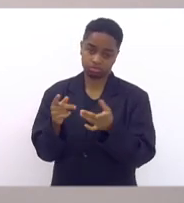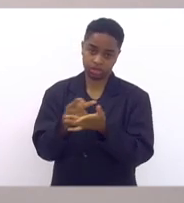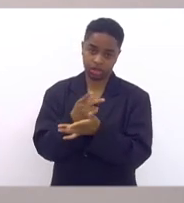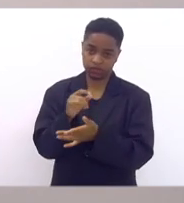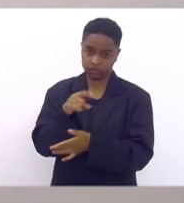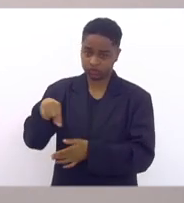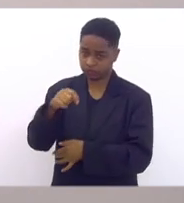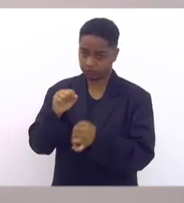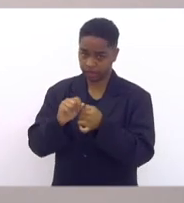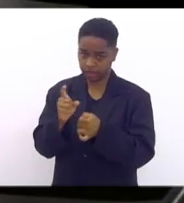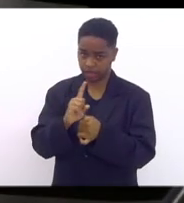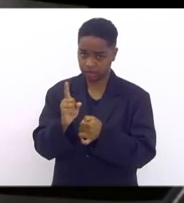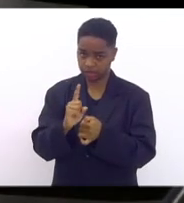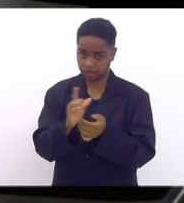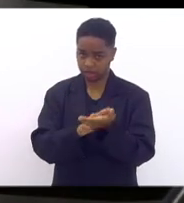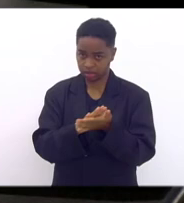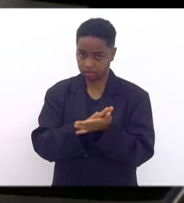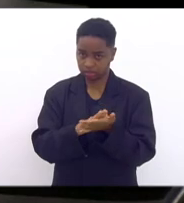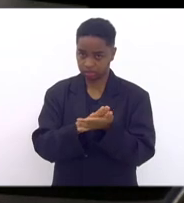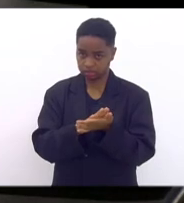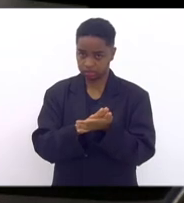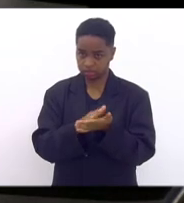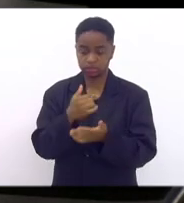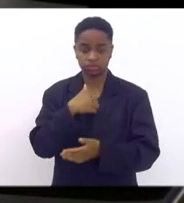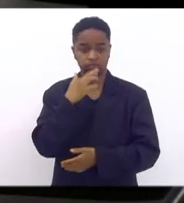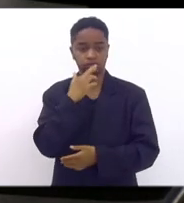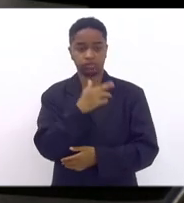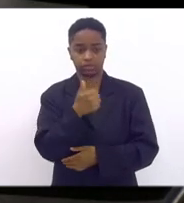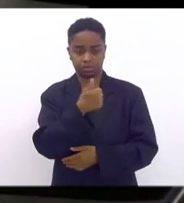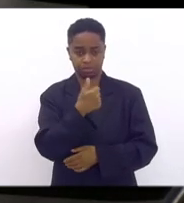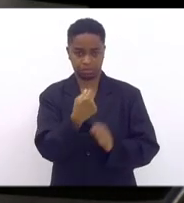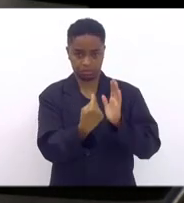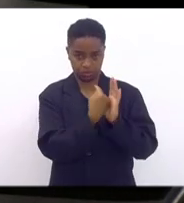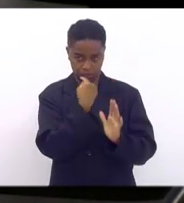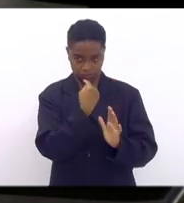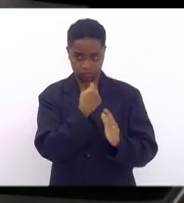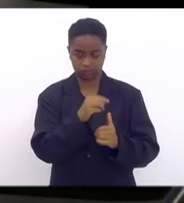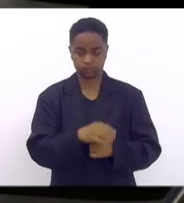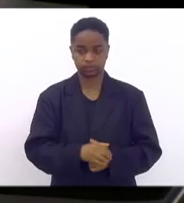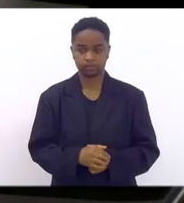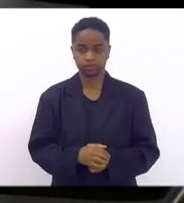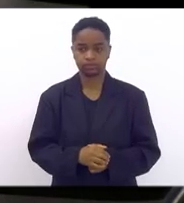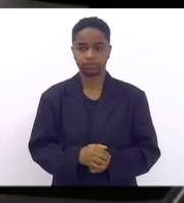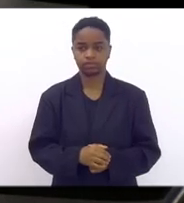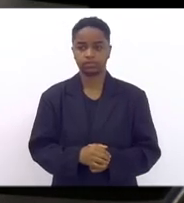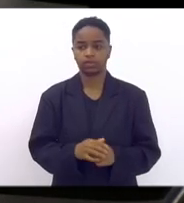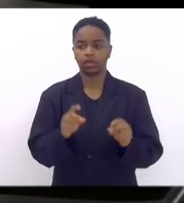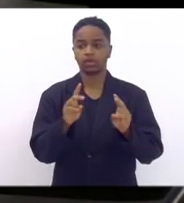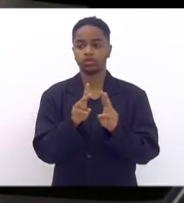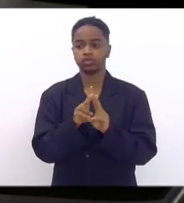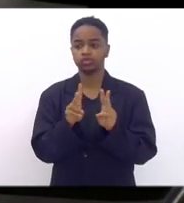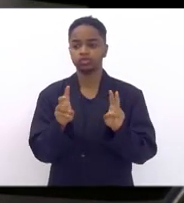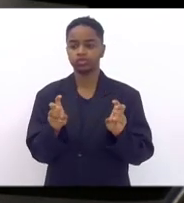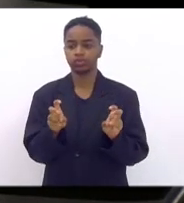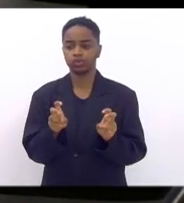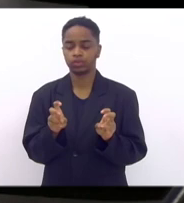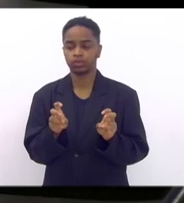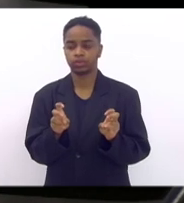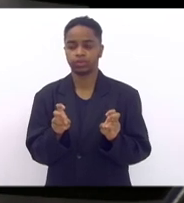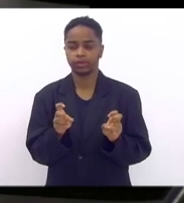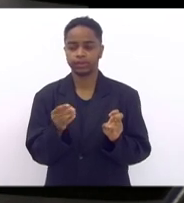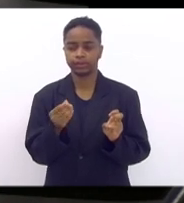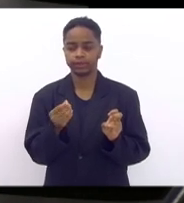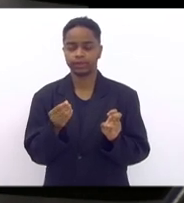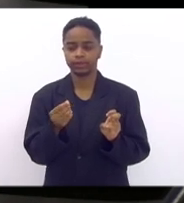nada deixa eu responder com com a a primeira pergunta inicialmente né que sobre essa questão da